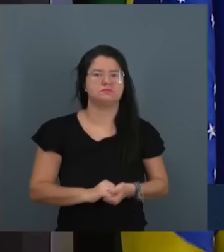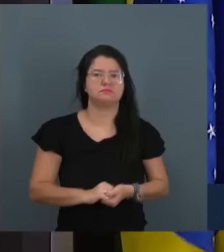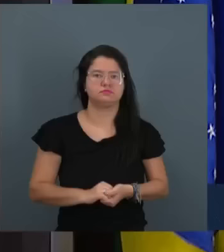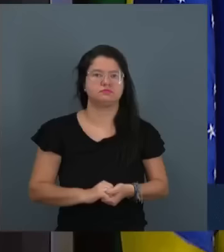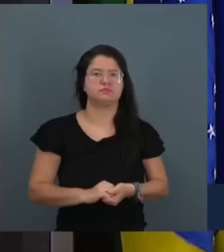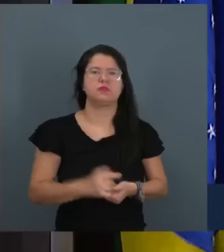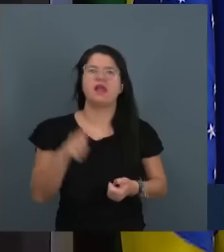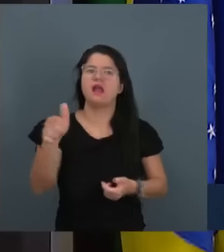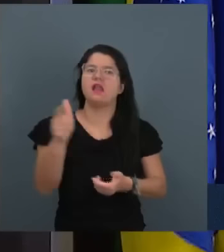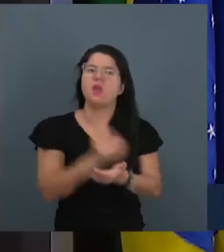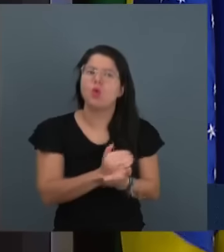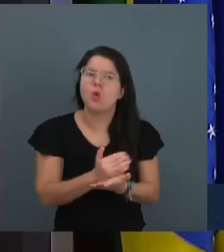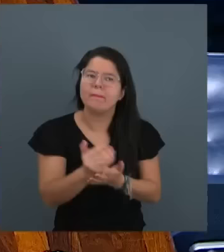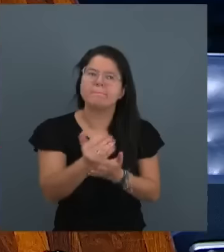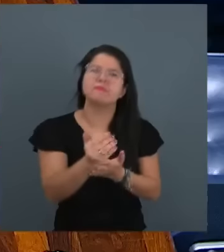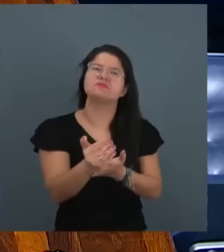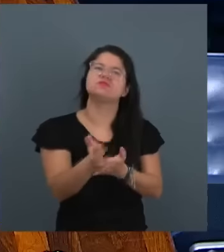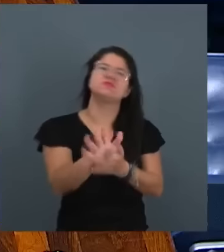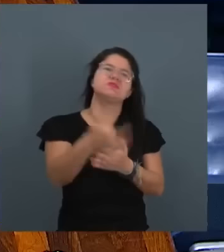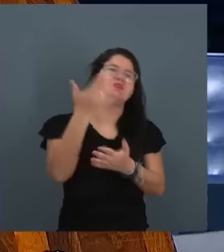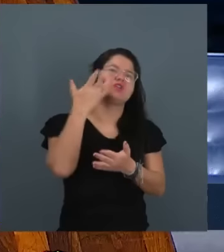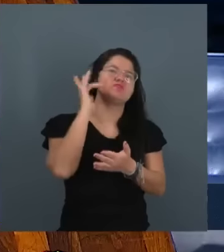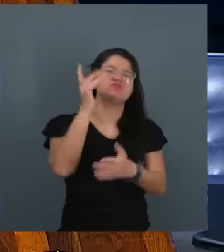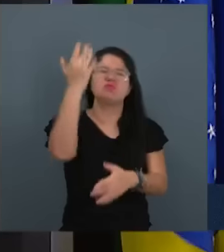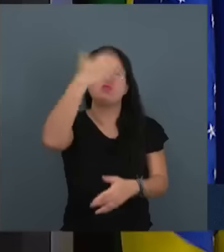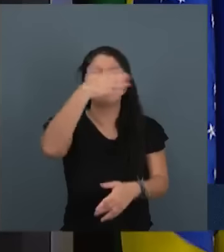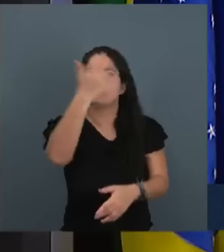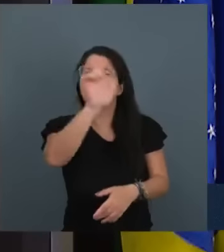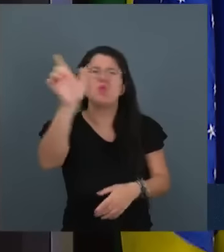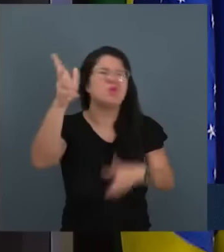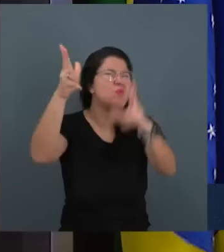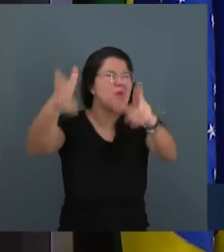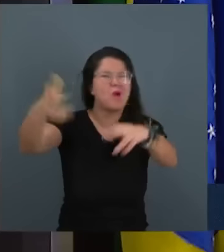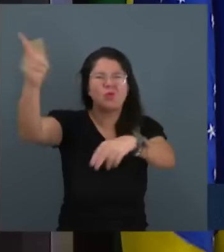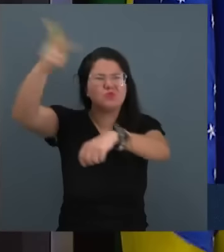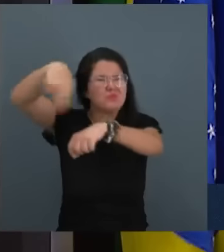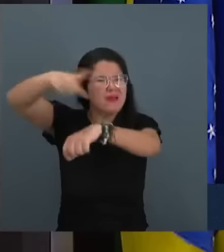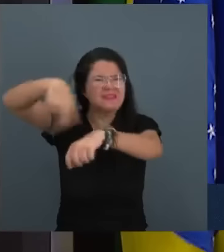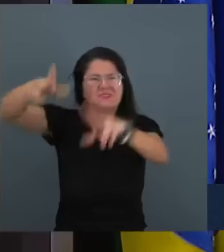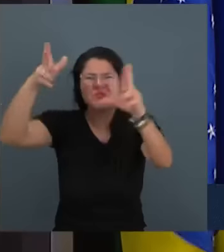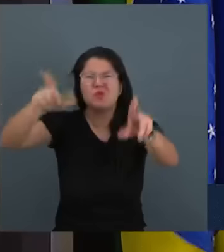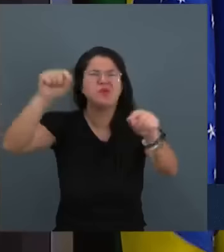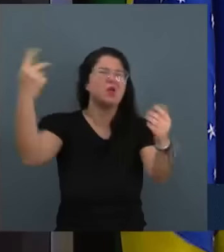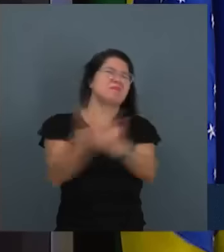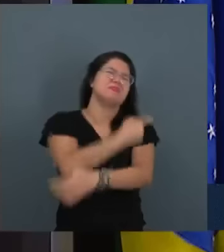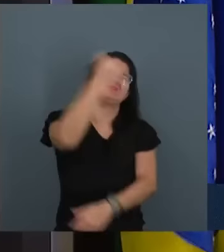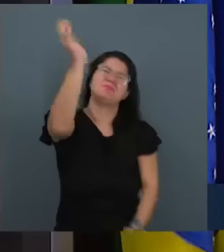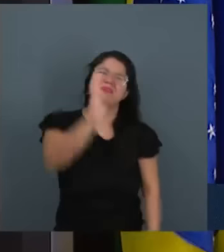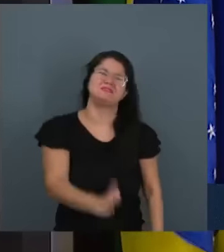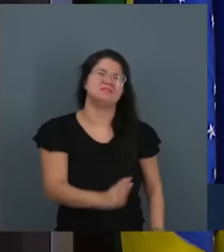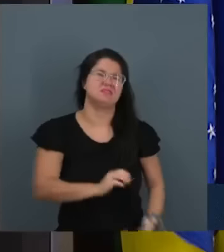Ali começou. Você não vê isso em nenhum país do mundo, o que acontece no Brasil.